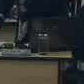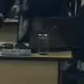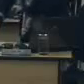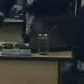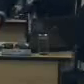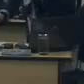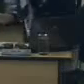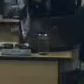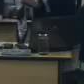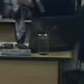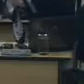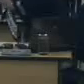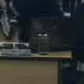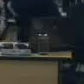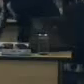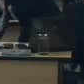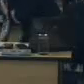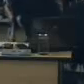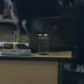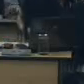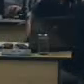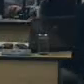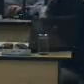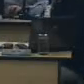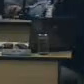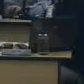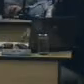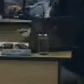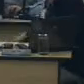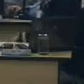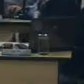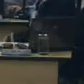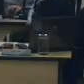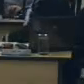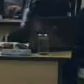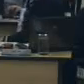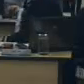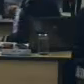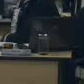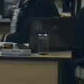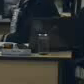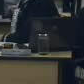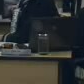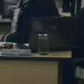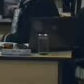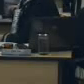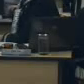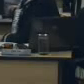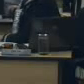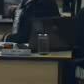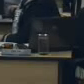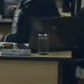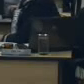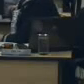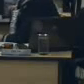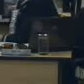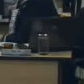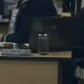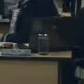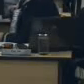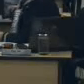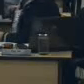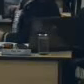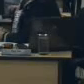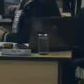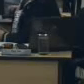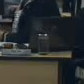pela parte, vereador. Sem dúvida, eu agradeço pela contribuição da nobre vereadora no debate. E lembrando também que hoje, na parte da manhã, estivemos reunidos